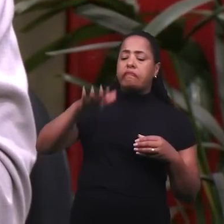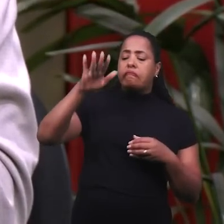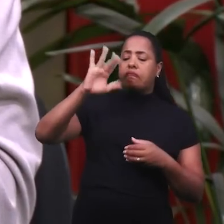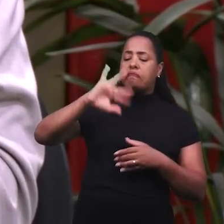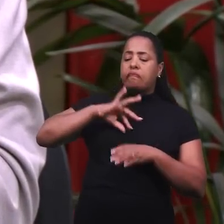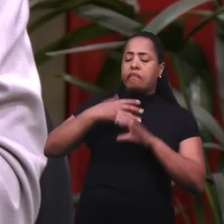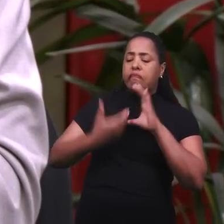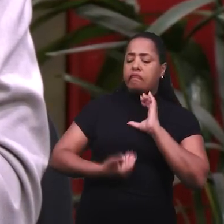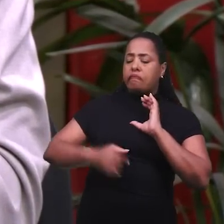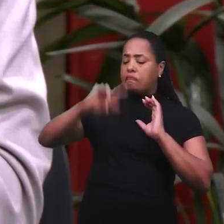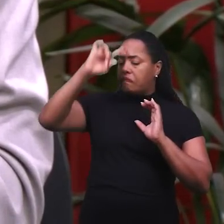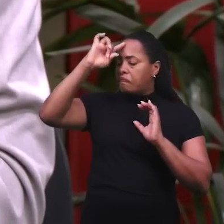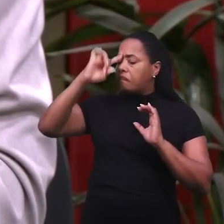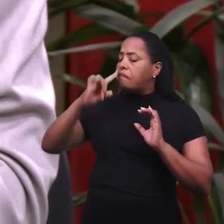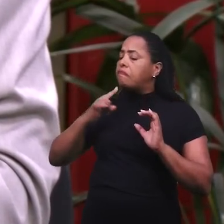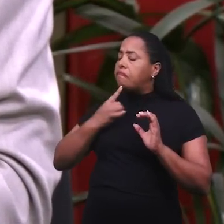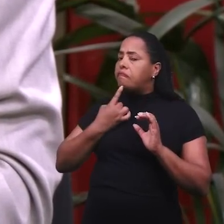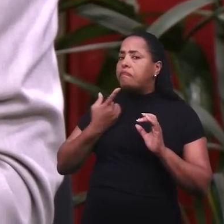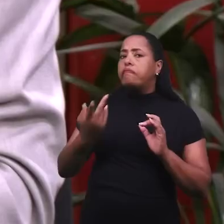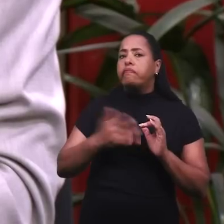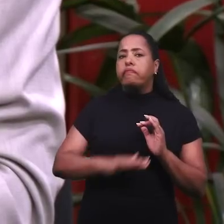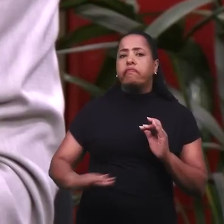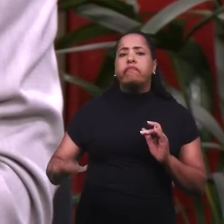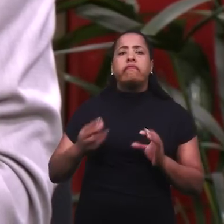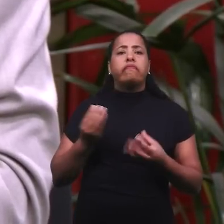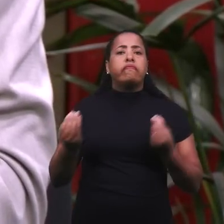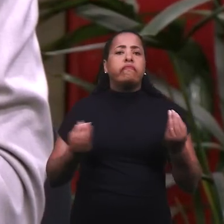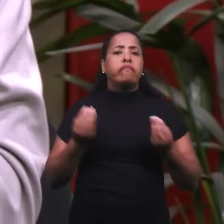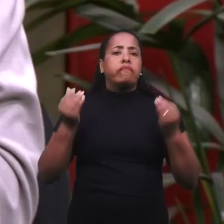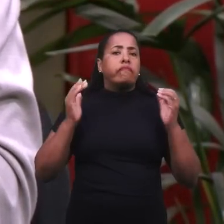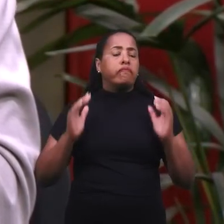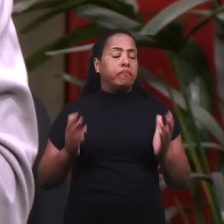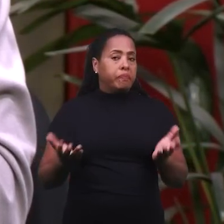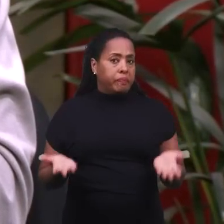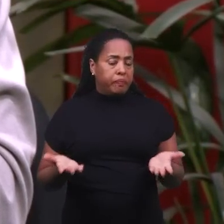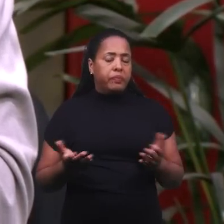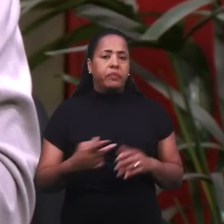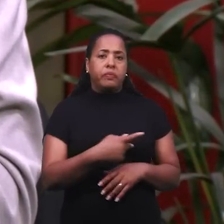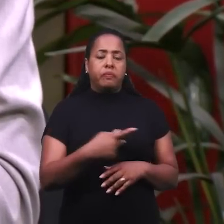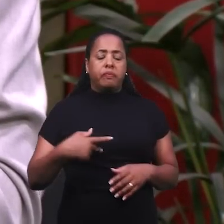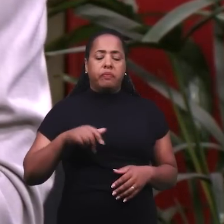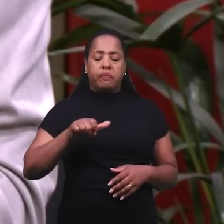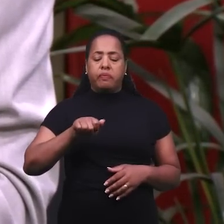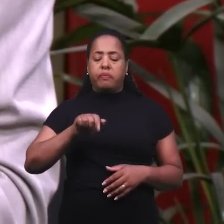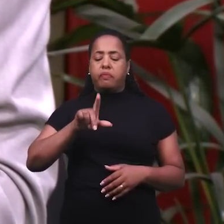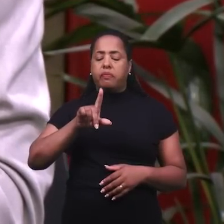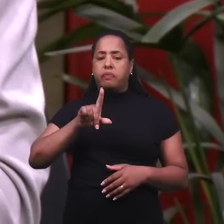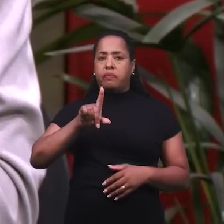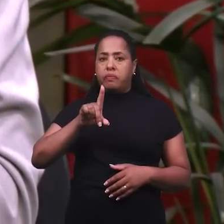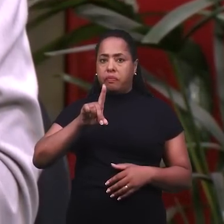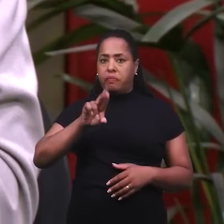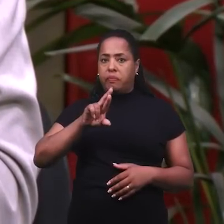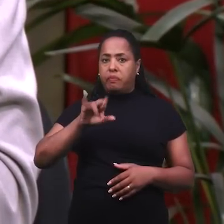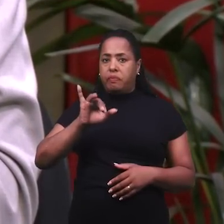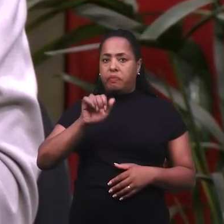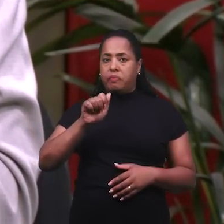do caráter, da personalidade daquela criança, enfim. Eu vou pedir ao pastor Adriano para ler um texto e fazer uma breve